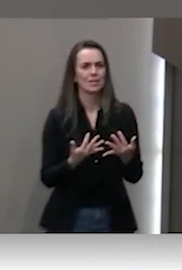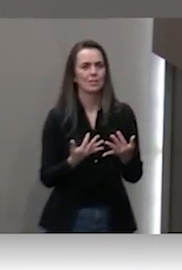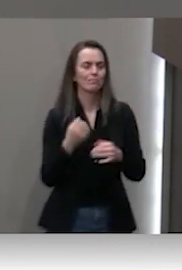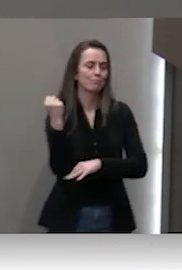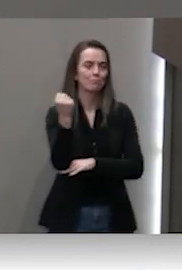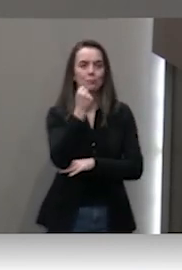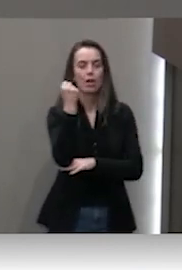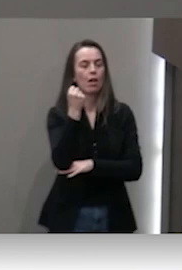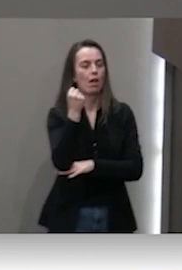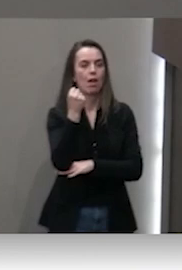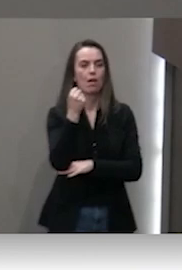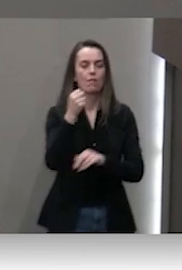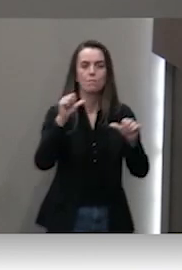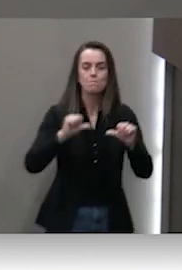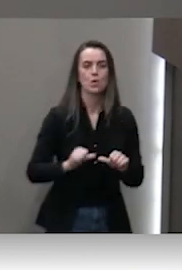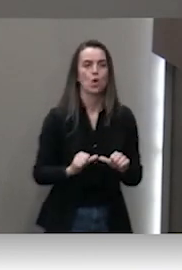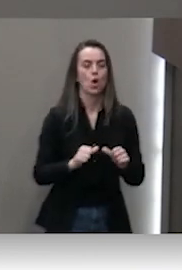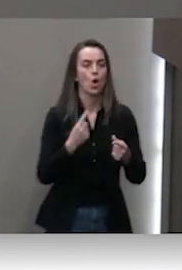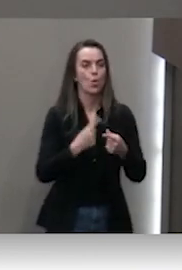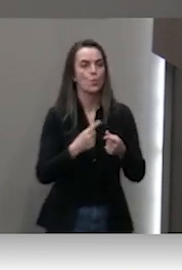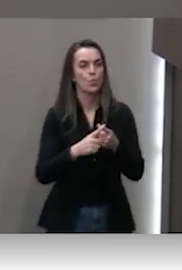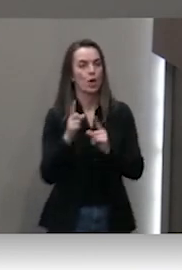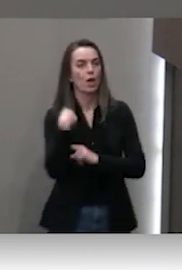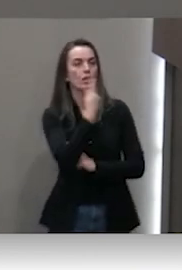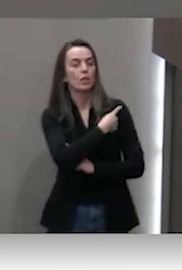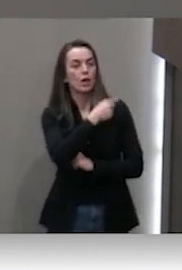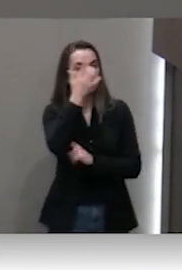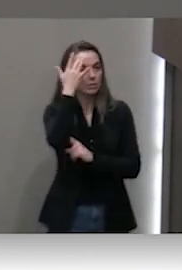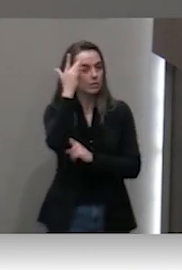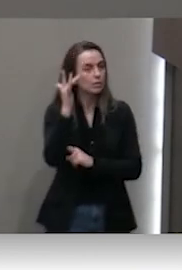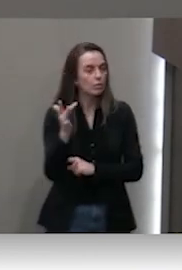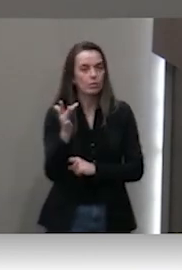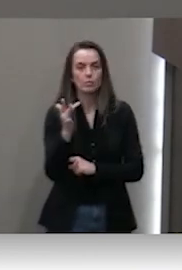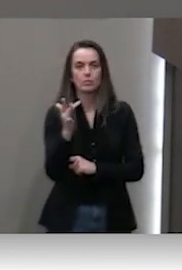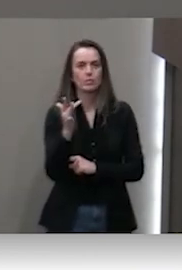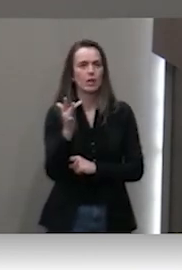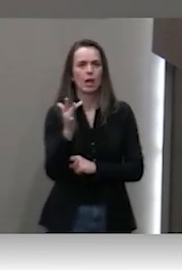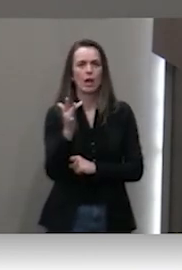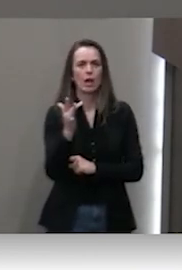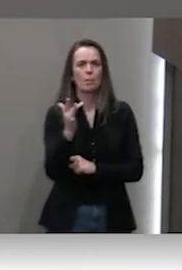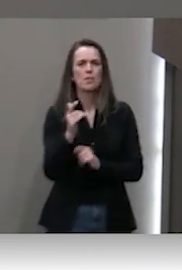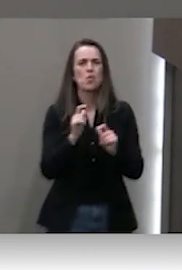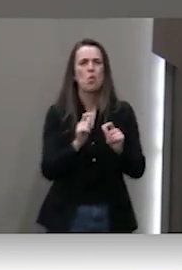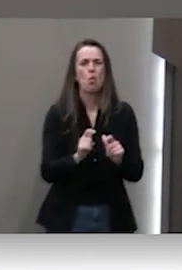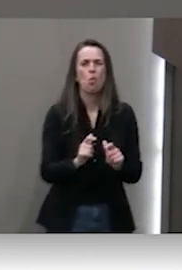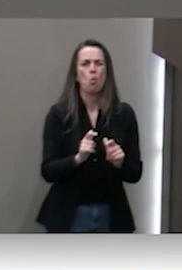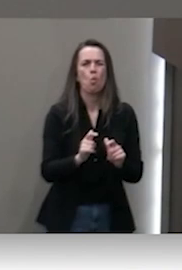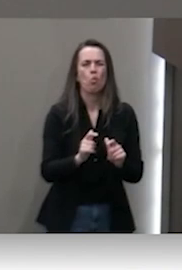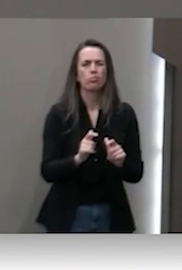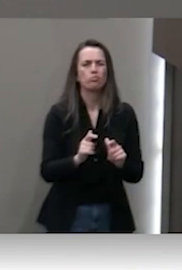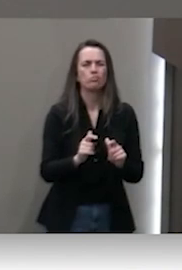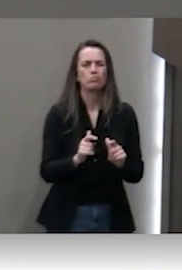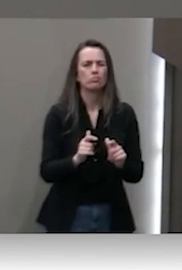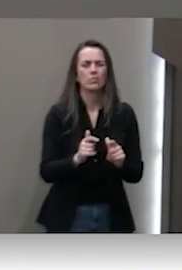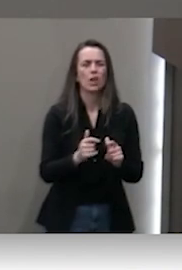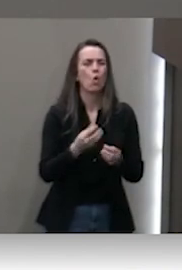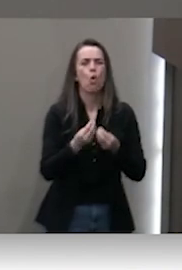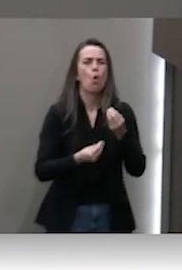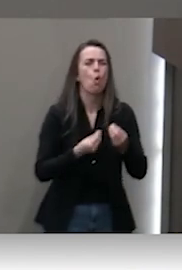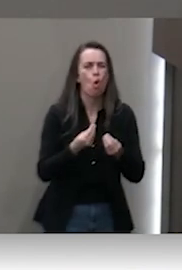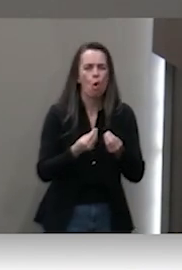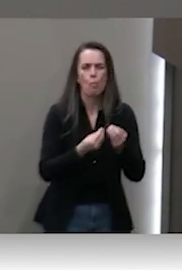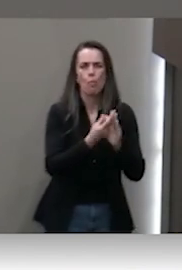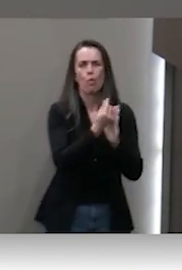ainda. Hoje a gente não sabe como que está sendo executado o orçamento do